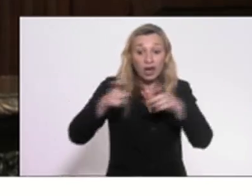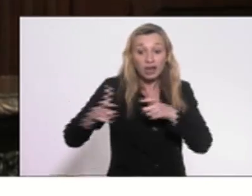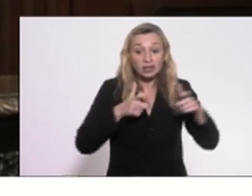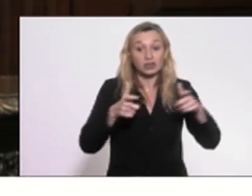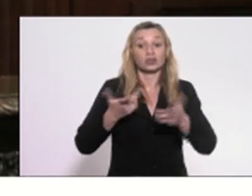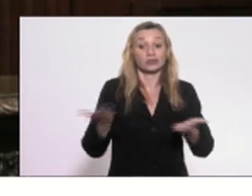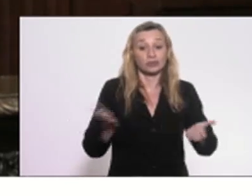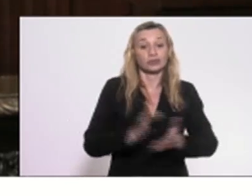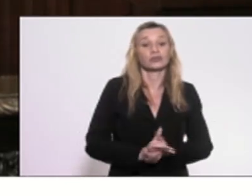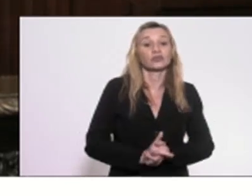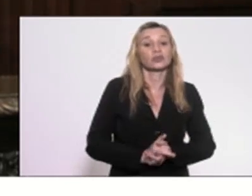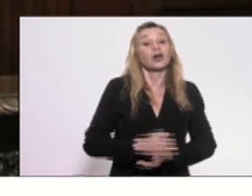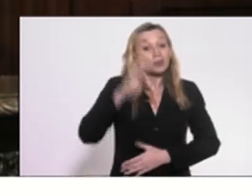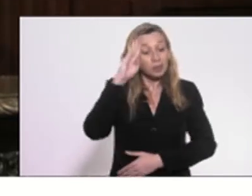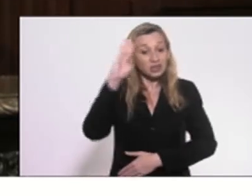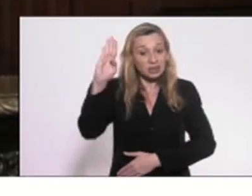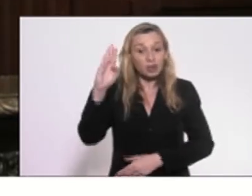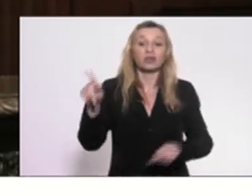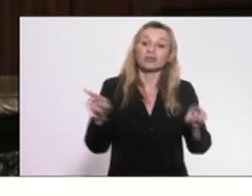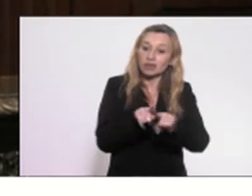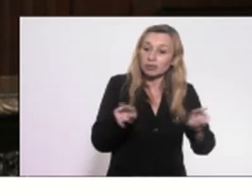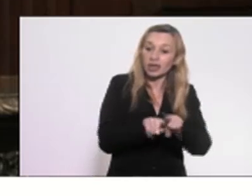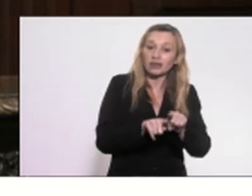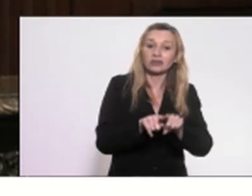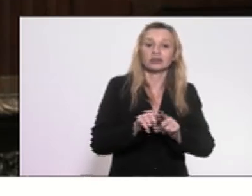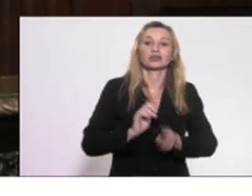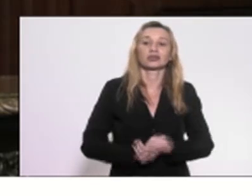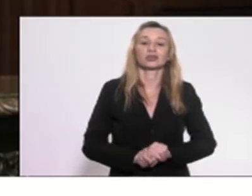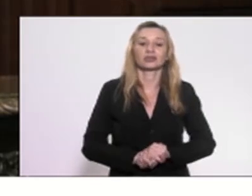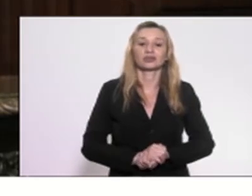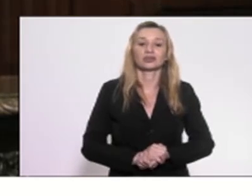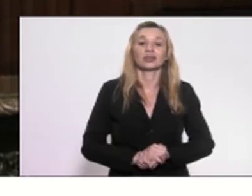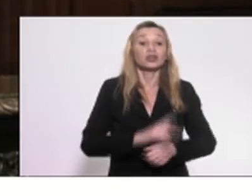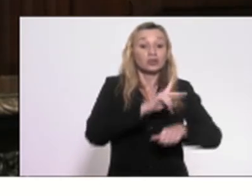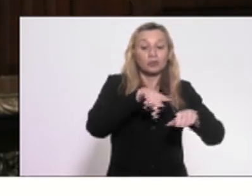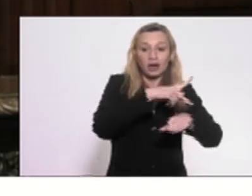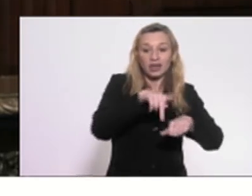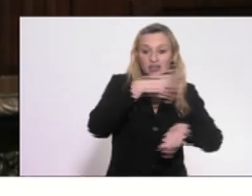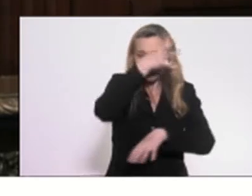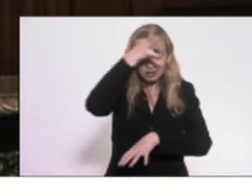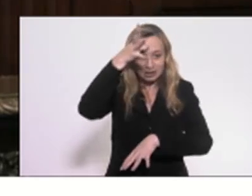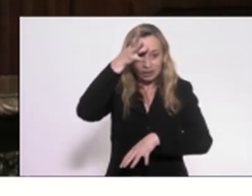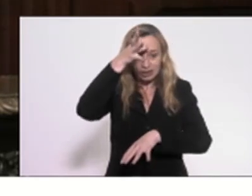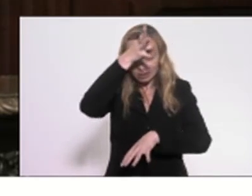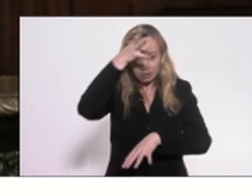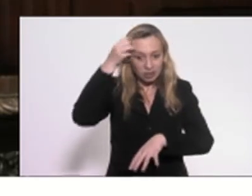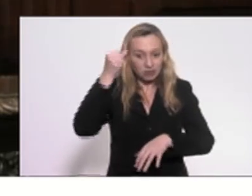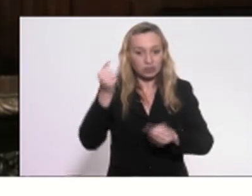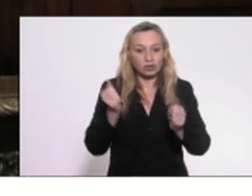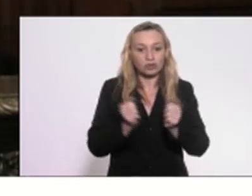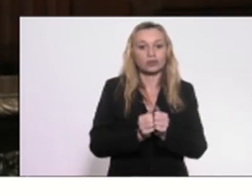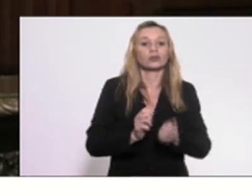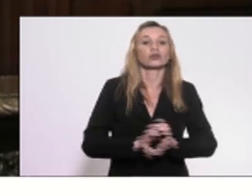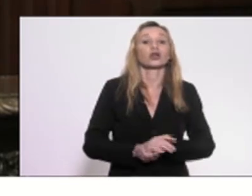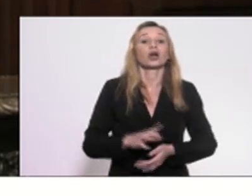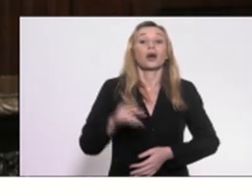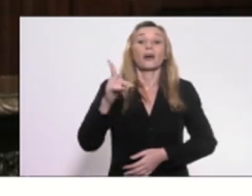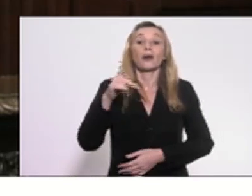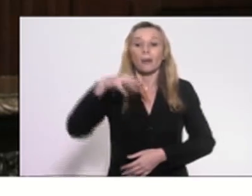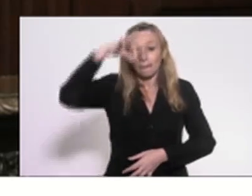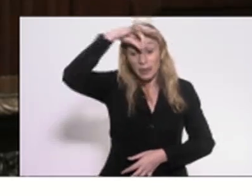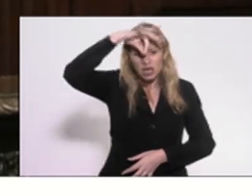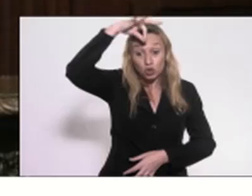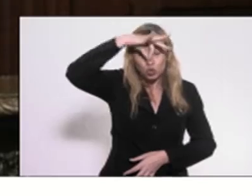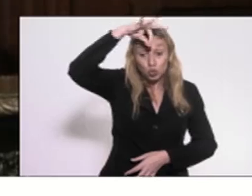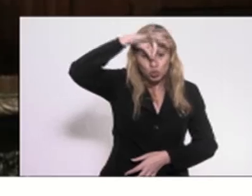continentes e, principalmente, também nos países amazônicos, porque também o Peru faz